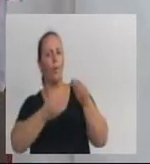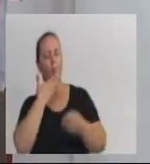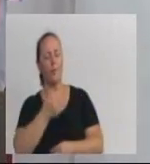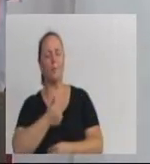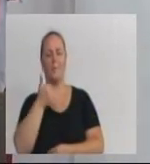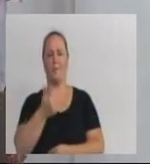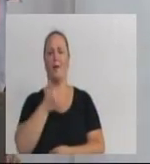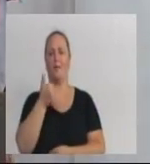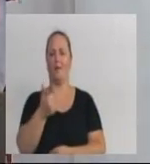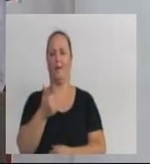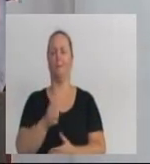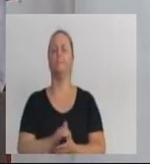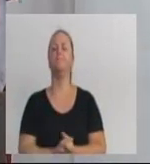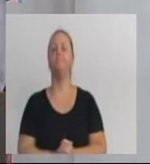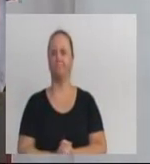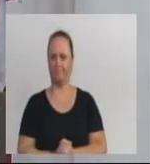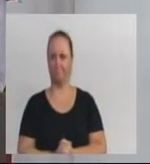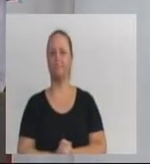e